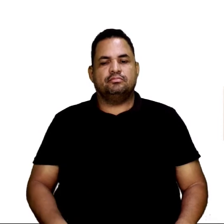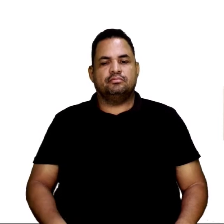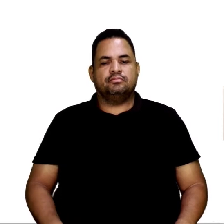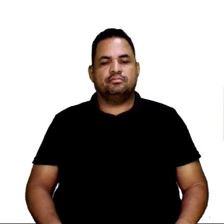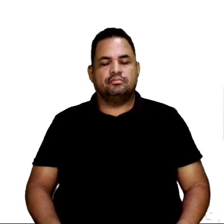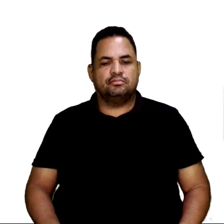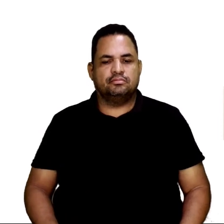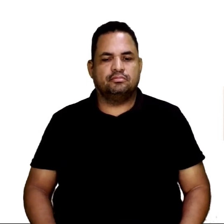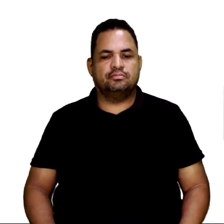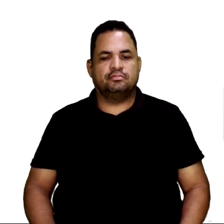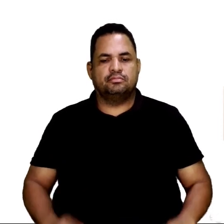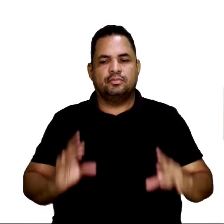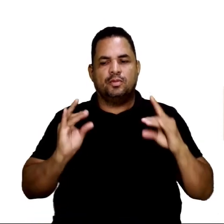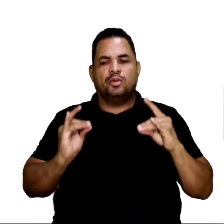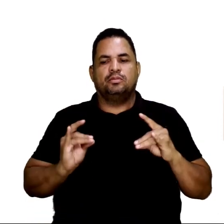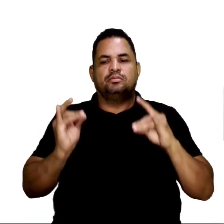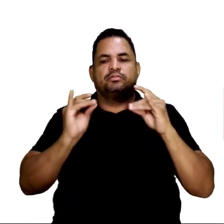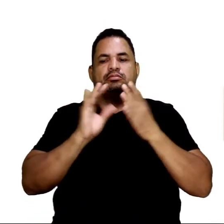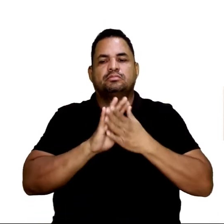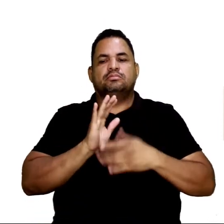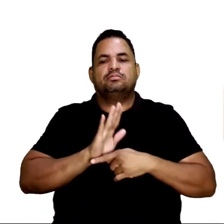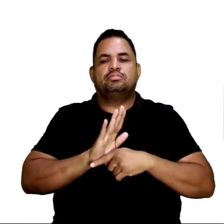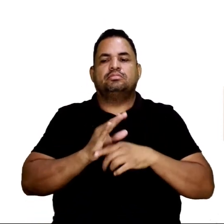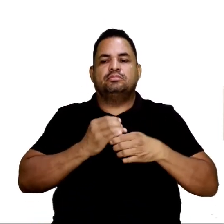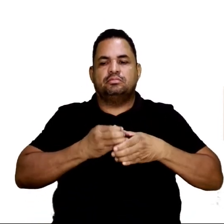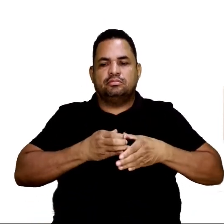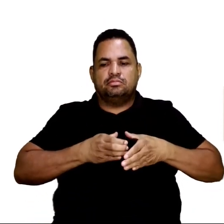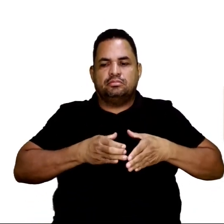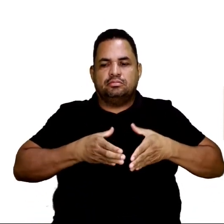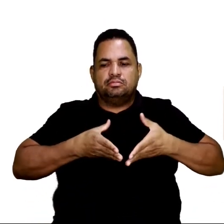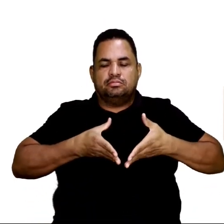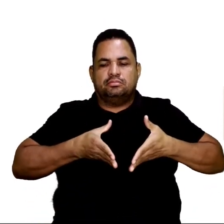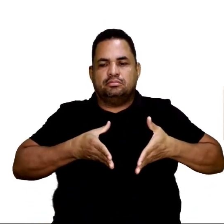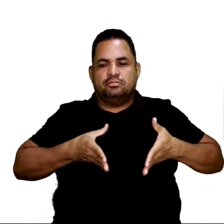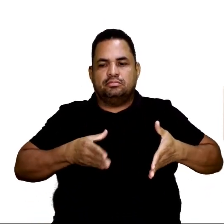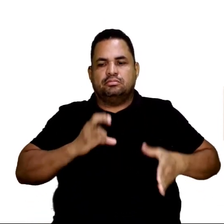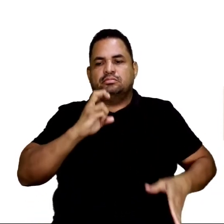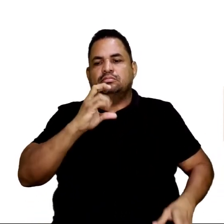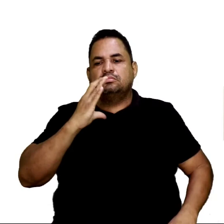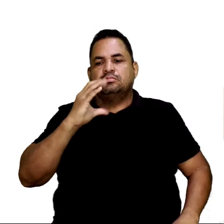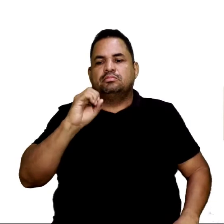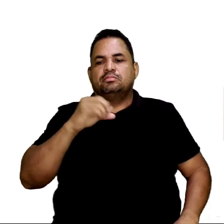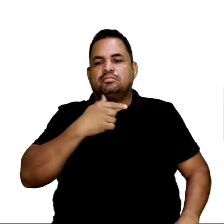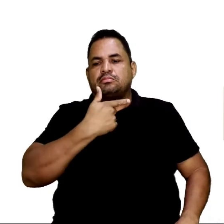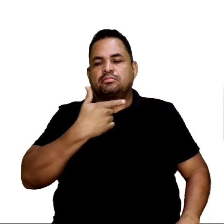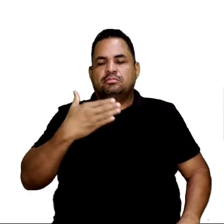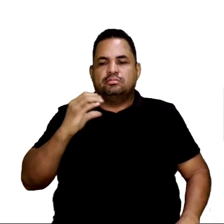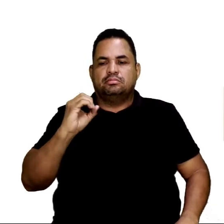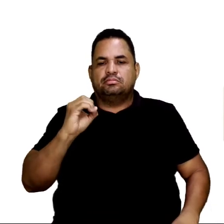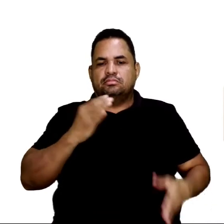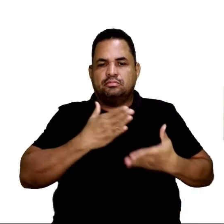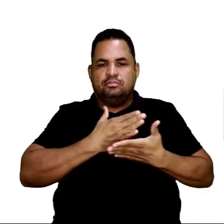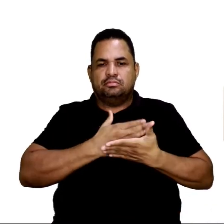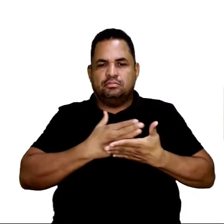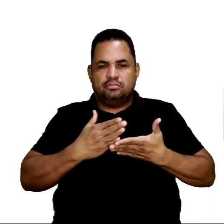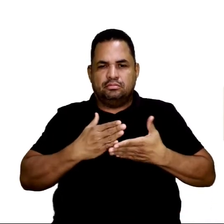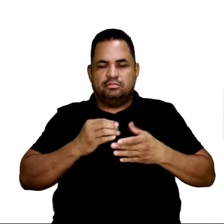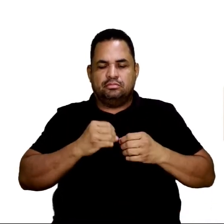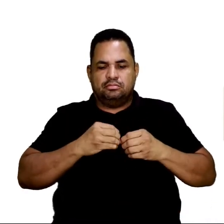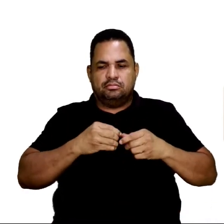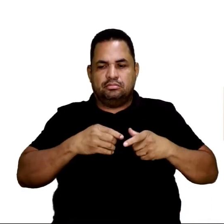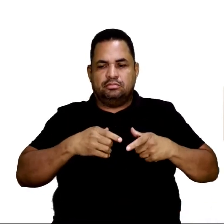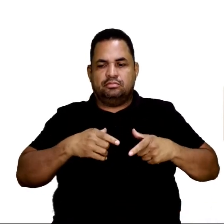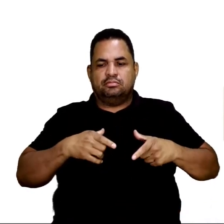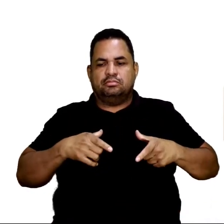o hormônio que vai estar ajudando nessa dilatação, esses 5 centímetros aí, 10 centímetros, que vão começar a dilatar para que o